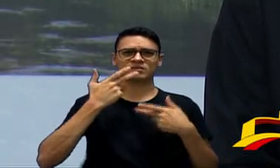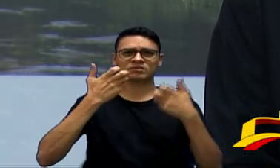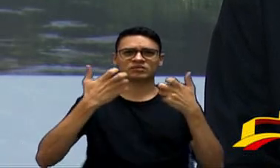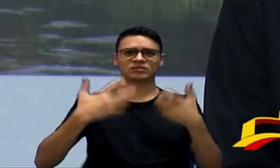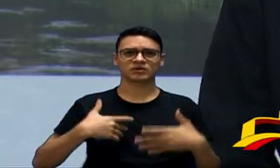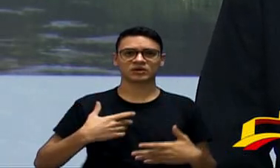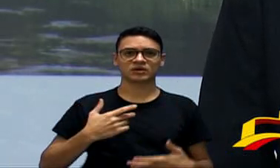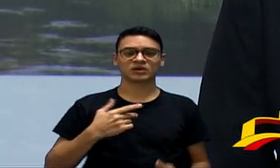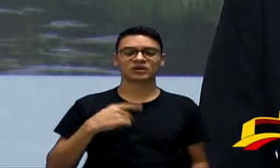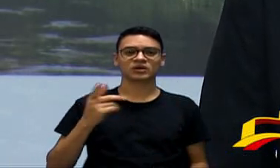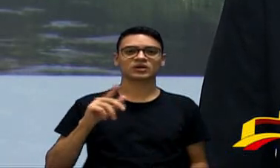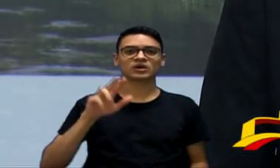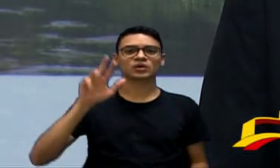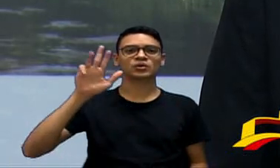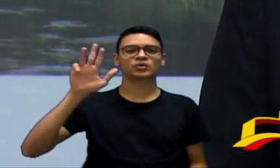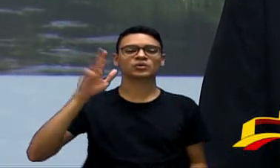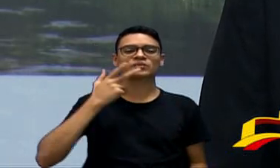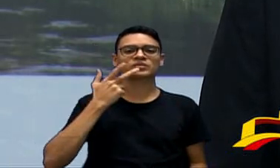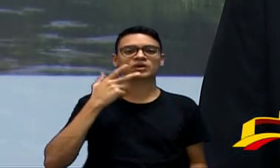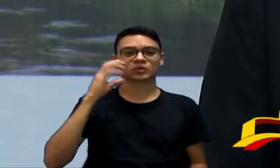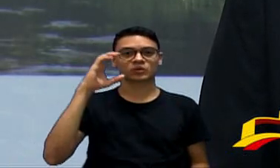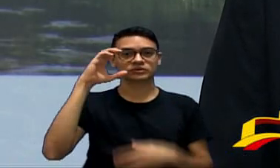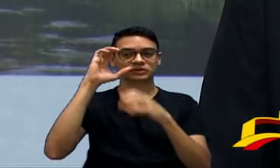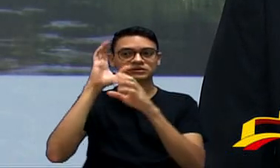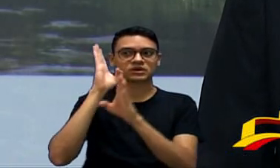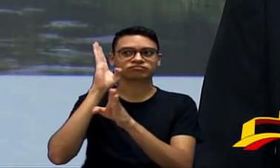está cientificamente correta.